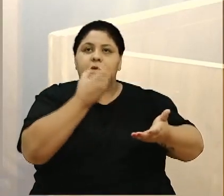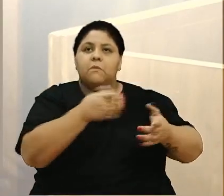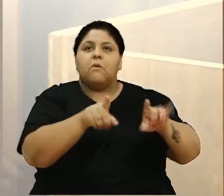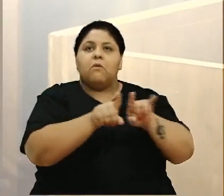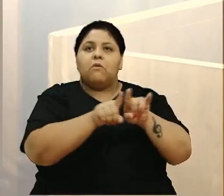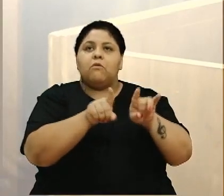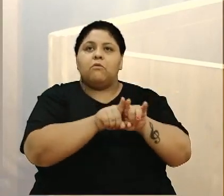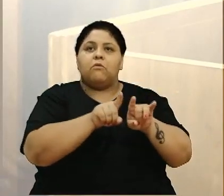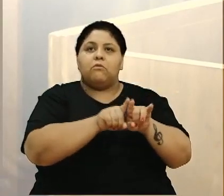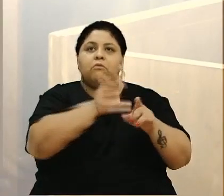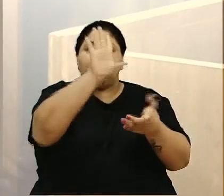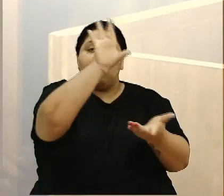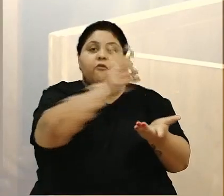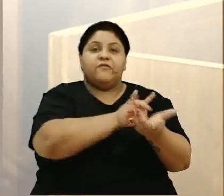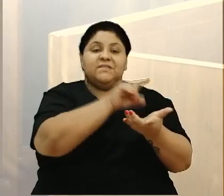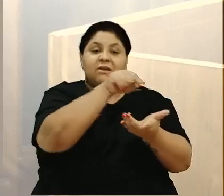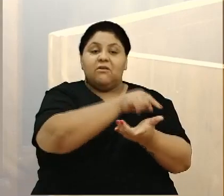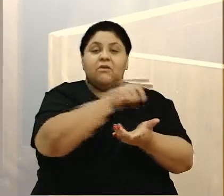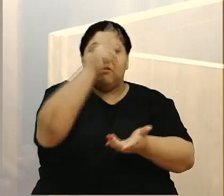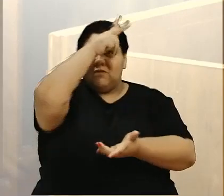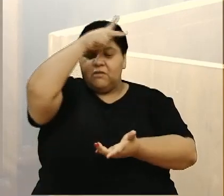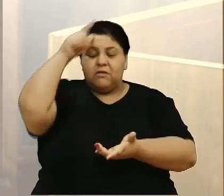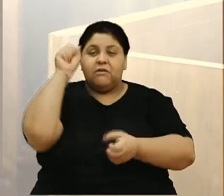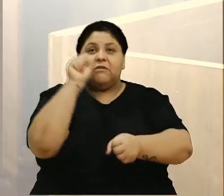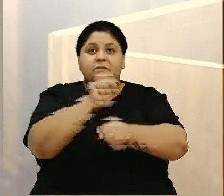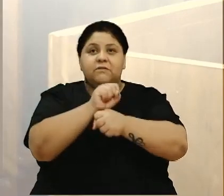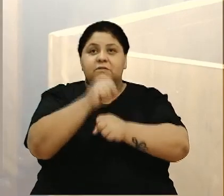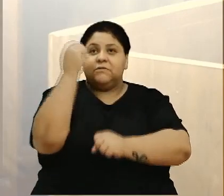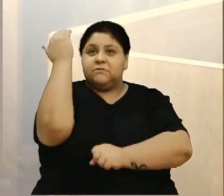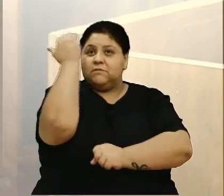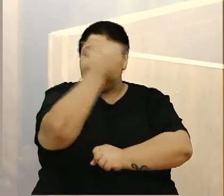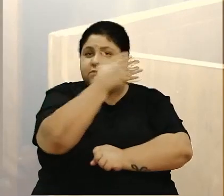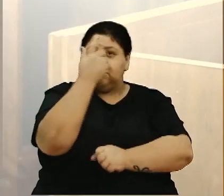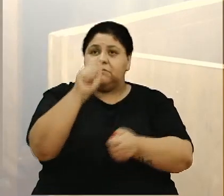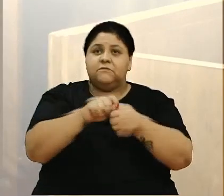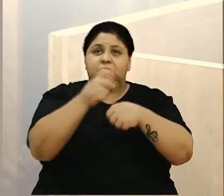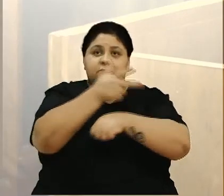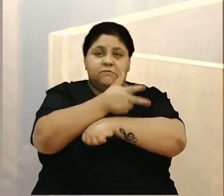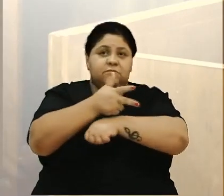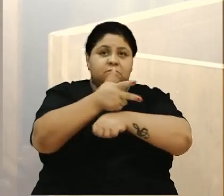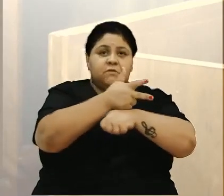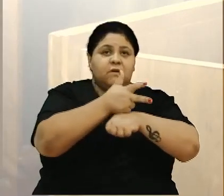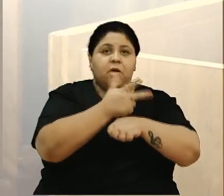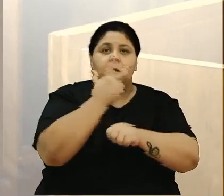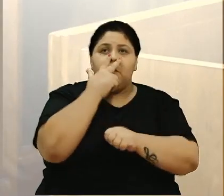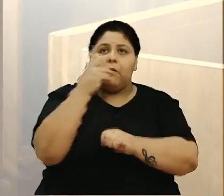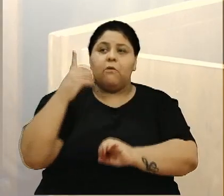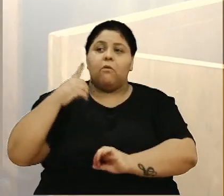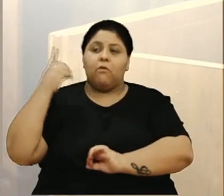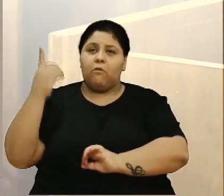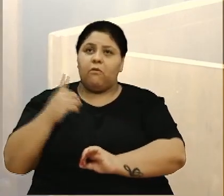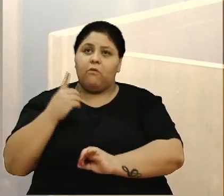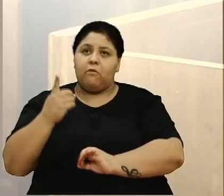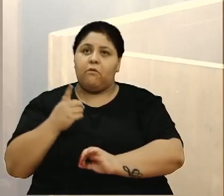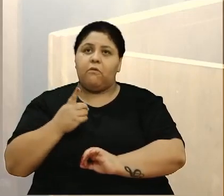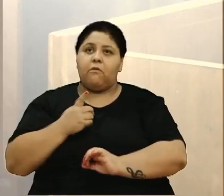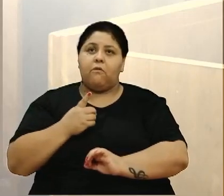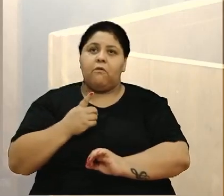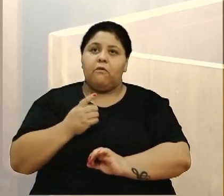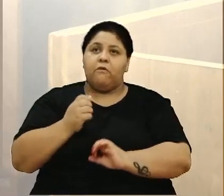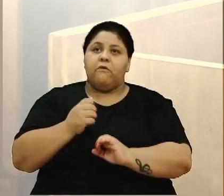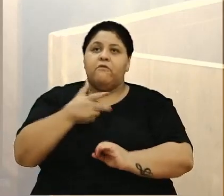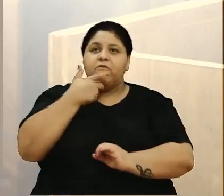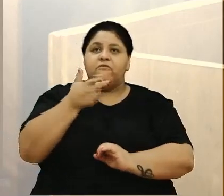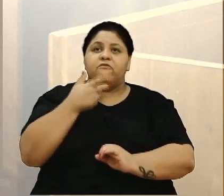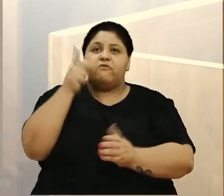oficiais, inclusive da prefeitura. Eu espero que o prefeito Adiló faça um vídeo da mesma forma que fez com esse deputado, e restabelecendo a verdade